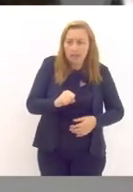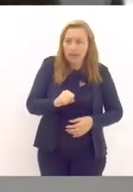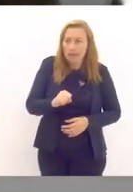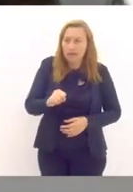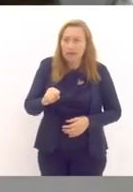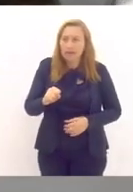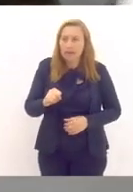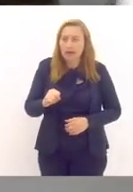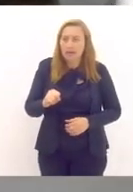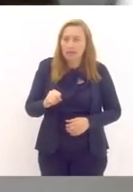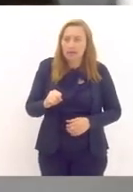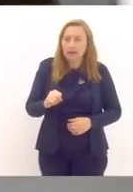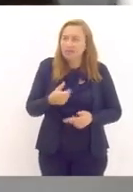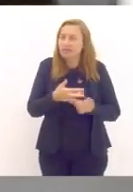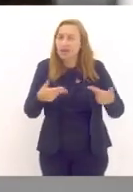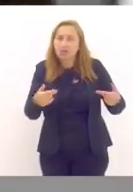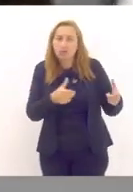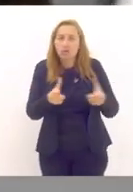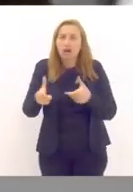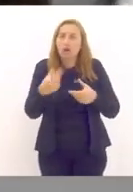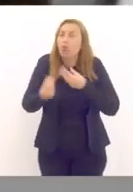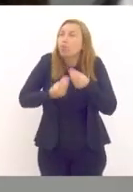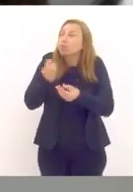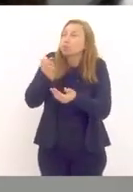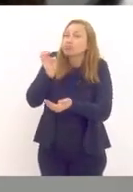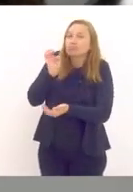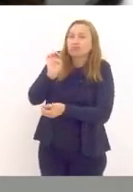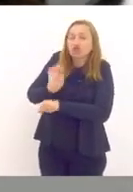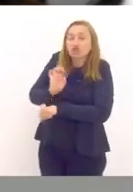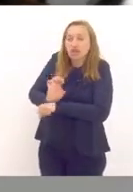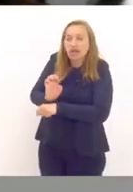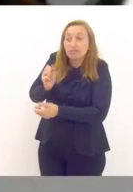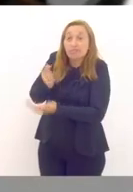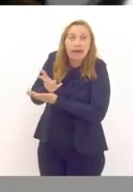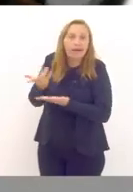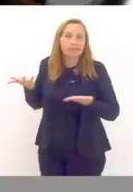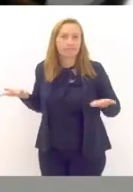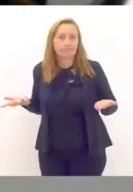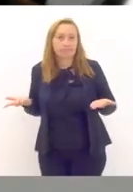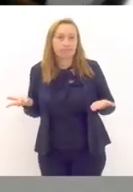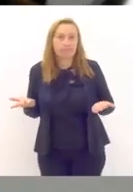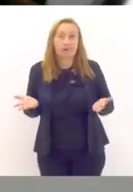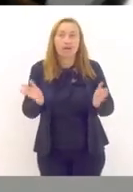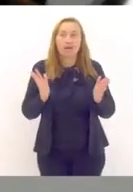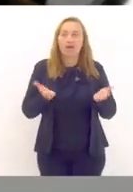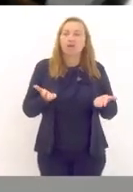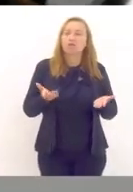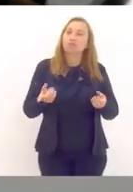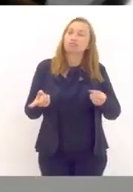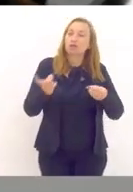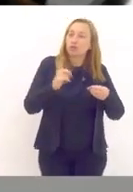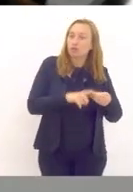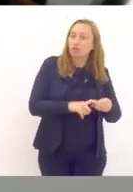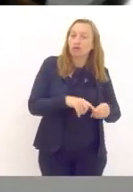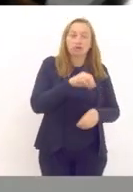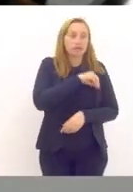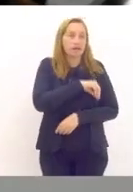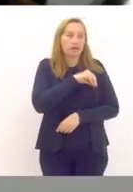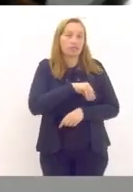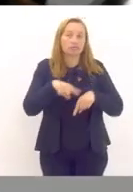Estado faz para cumprir? Aí, quando tem uma reposição salarial de